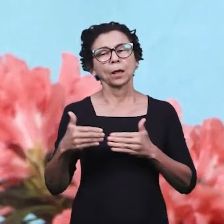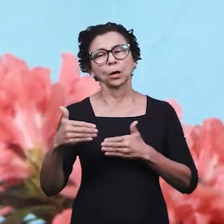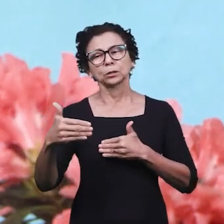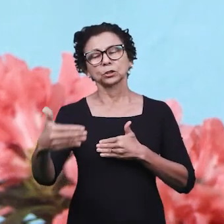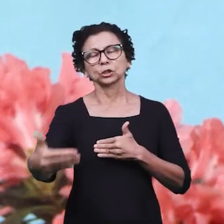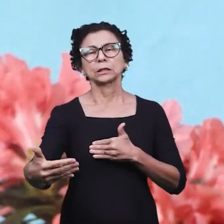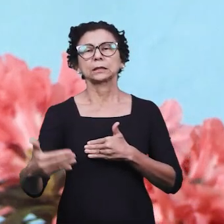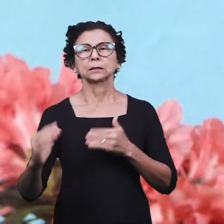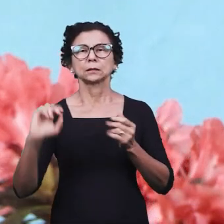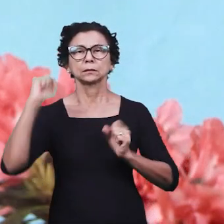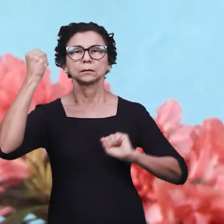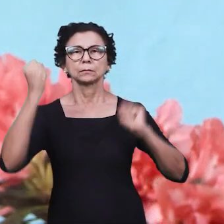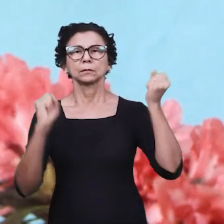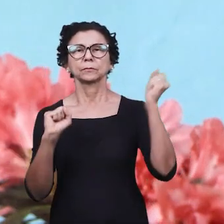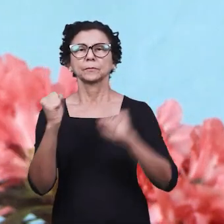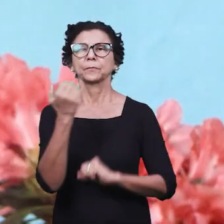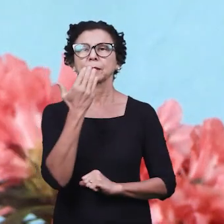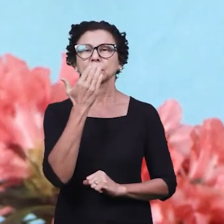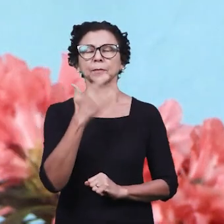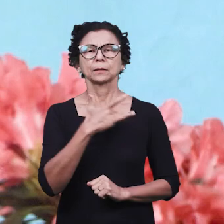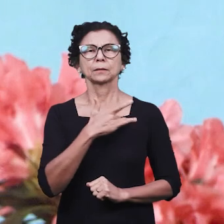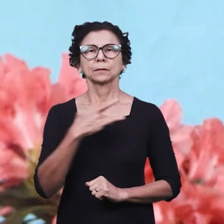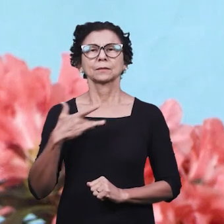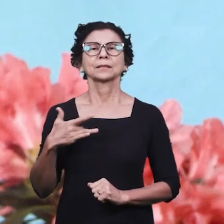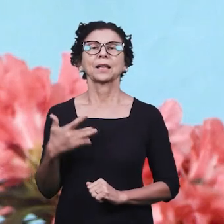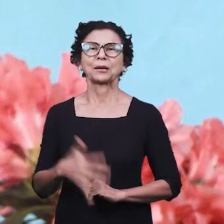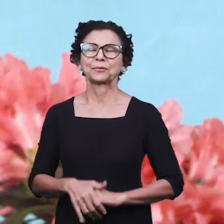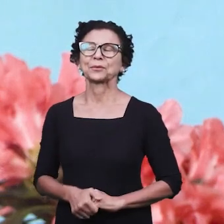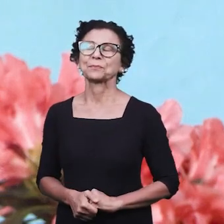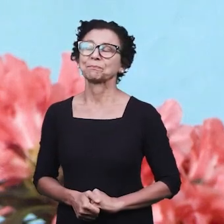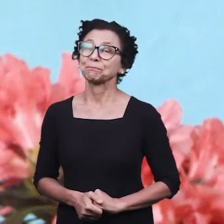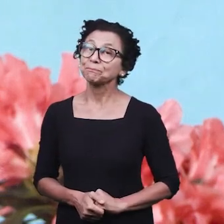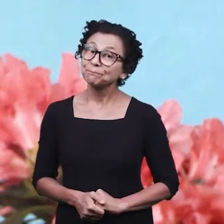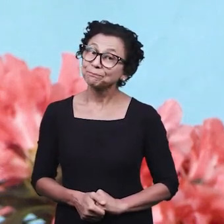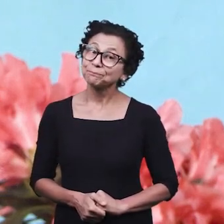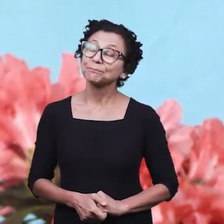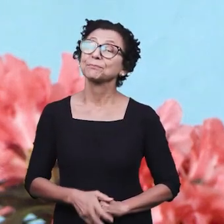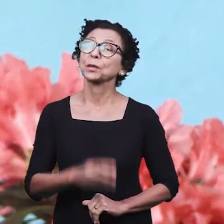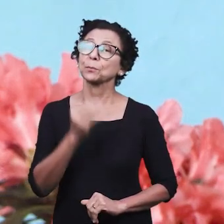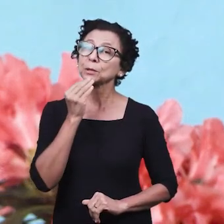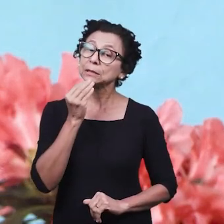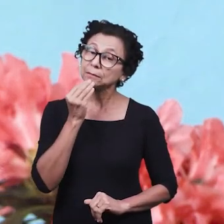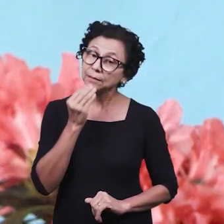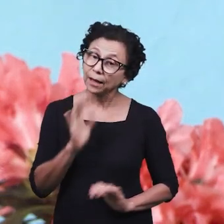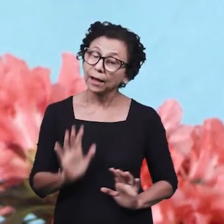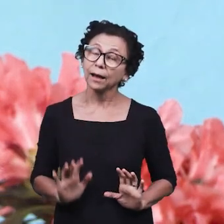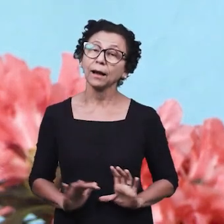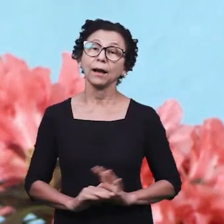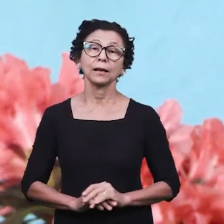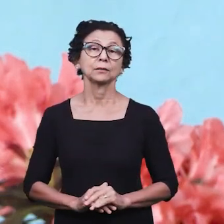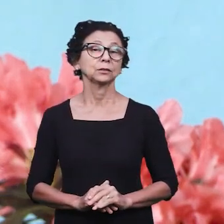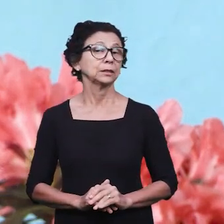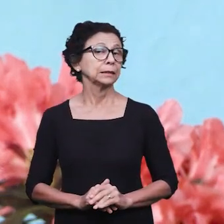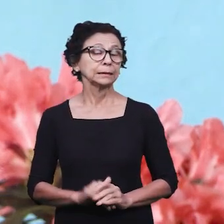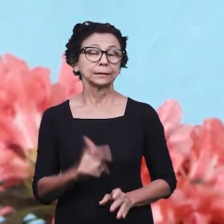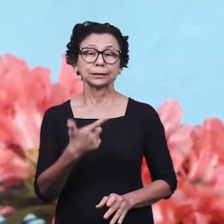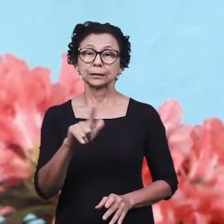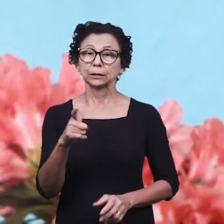atividades físicas, alimentos mais saudáveis. E aí, feito isso, há grandes chances de não ser portador, não